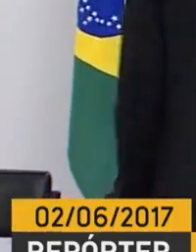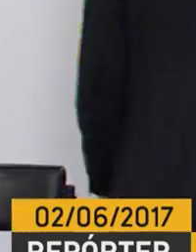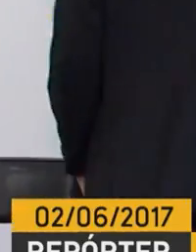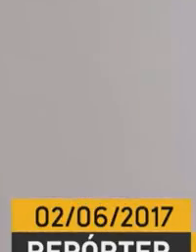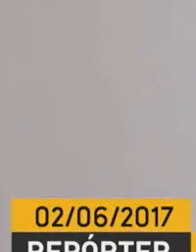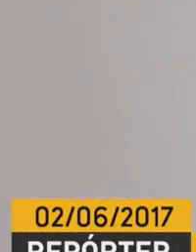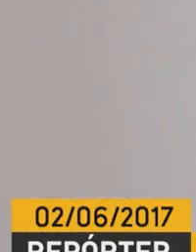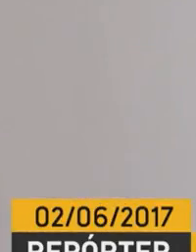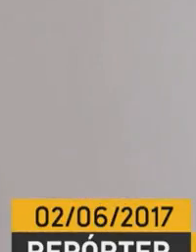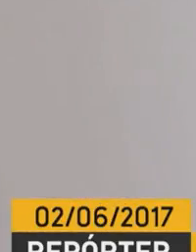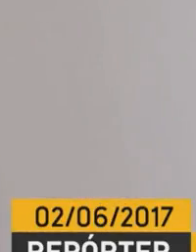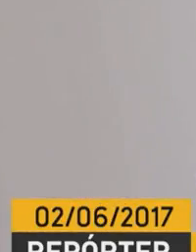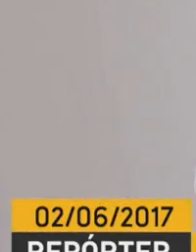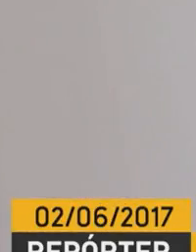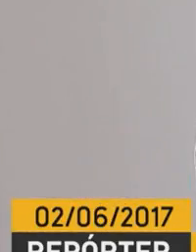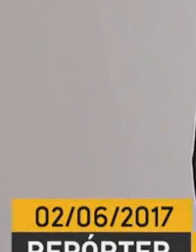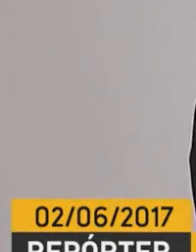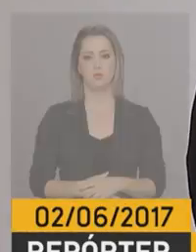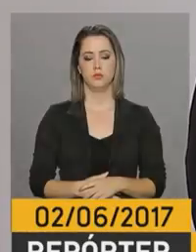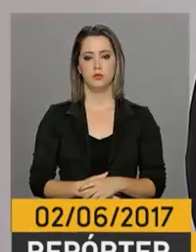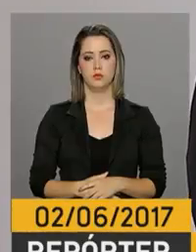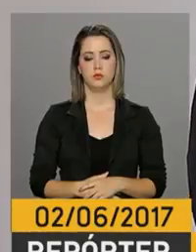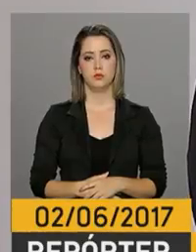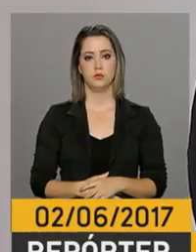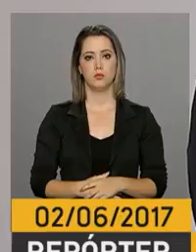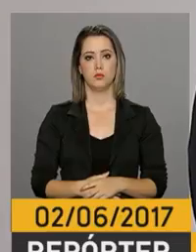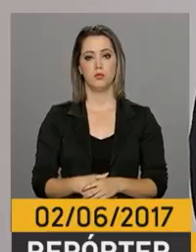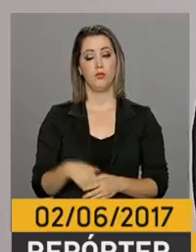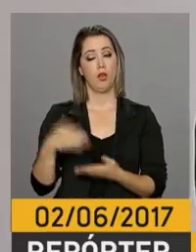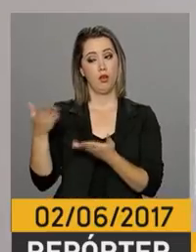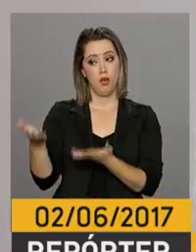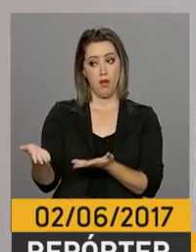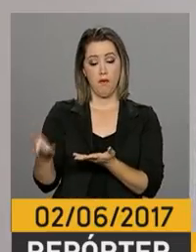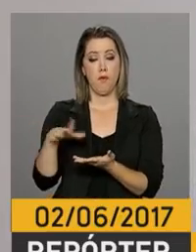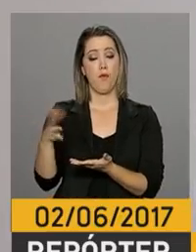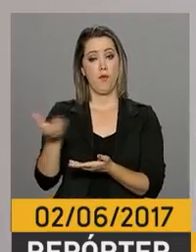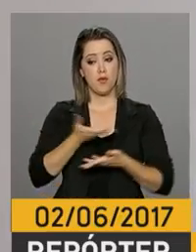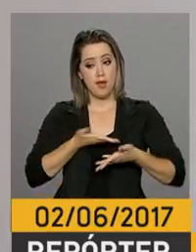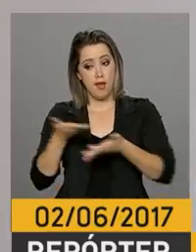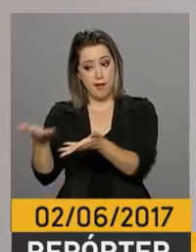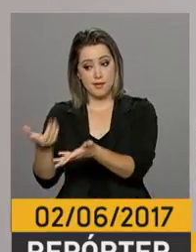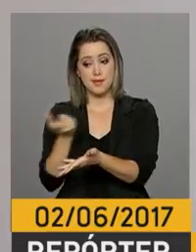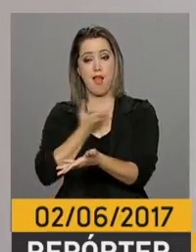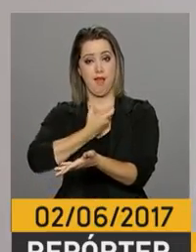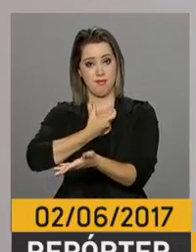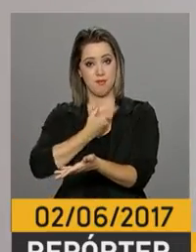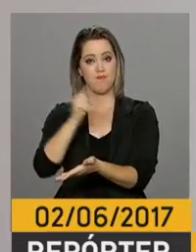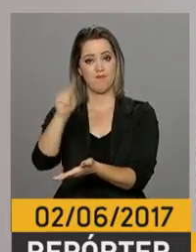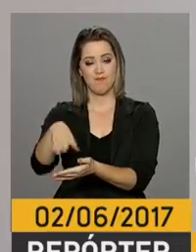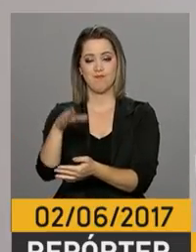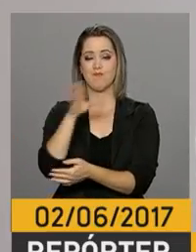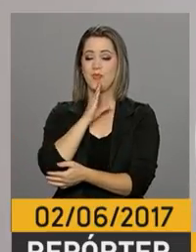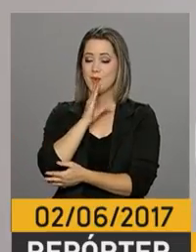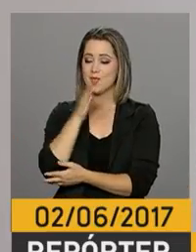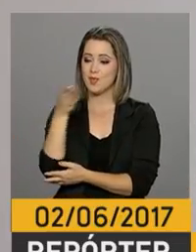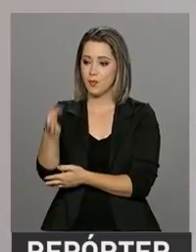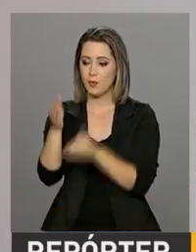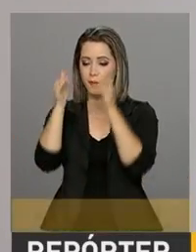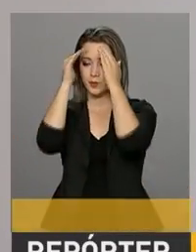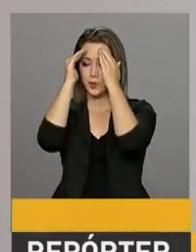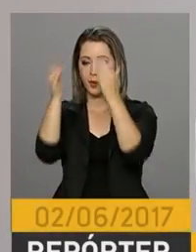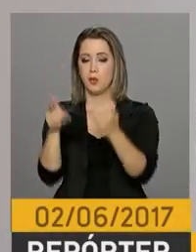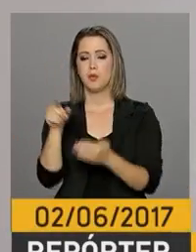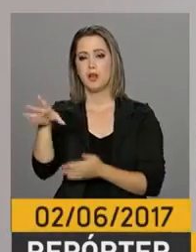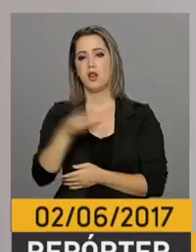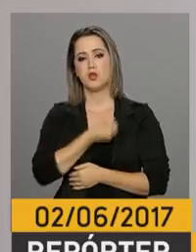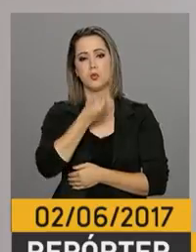quando a gerência recebe do governo brasileiro é um reconhecimento não só pela sua